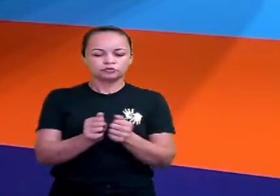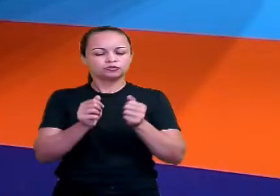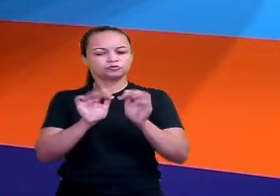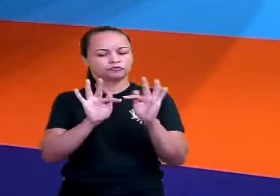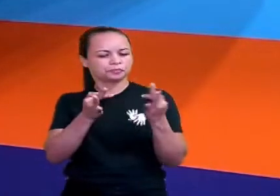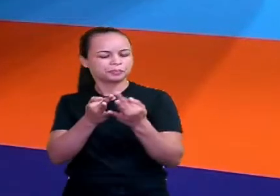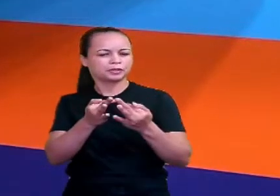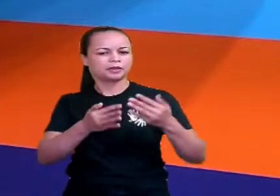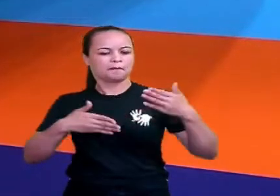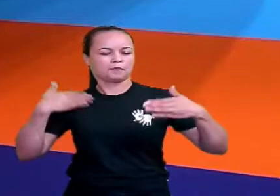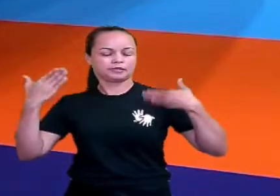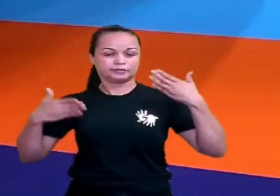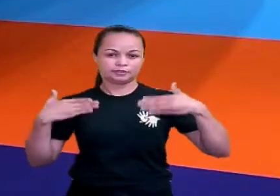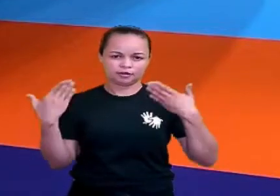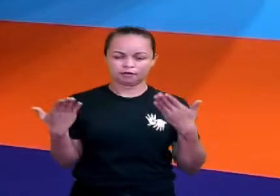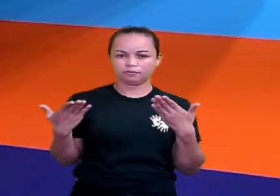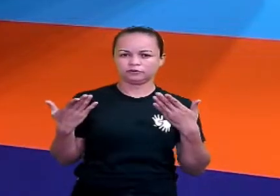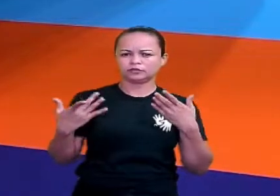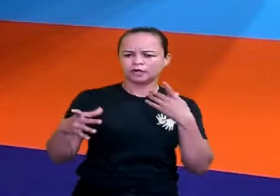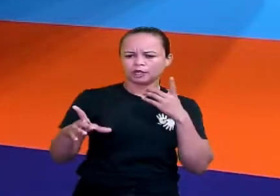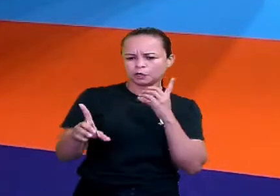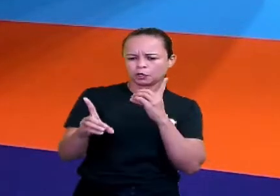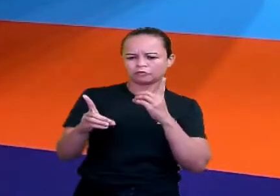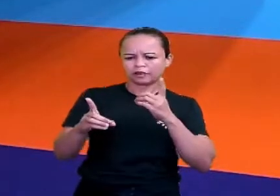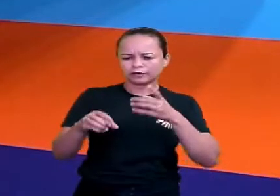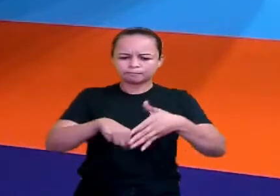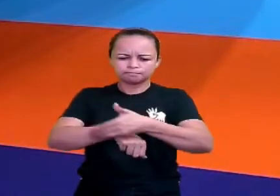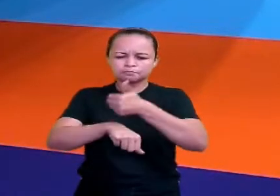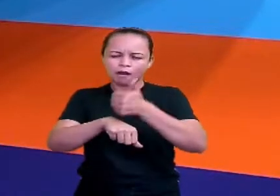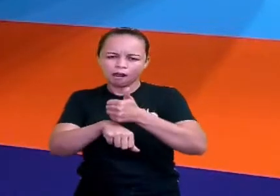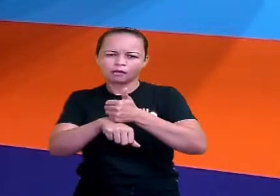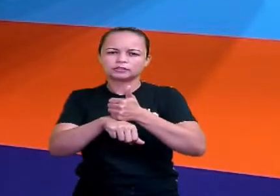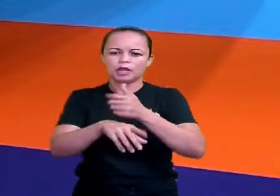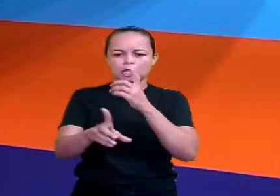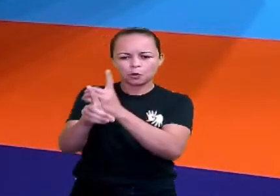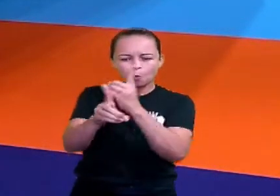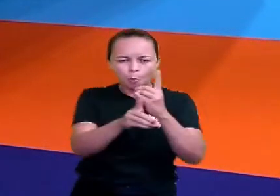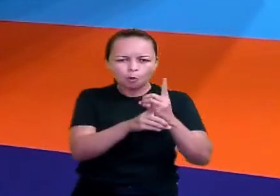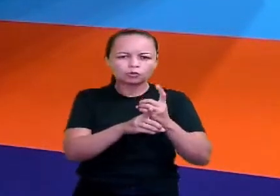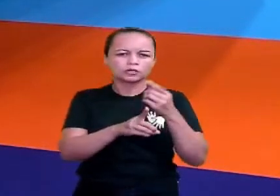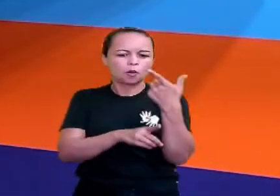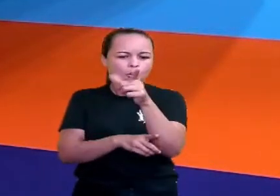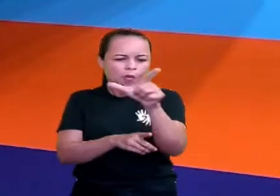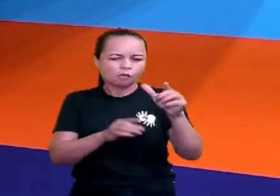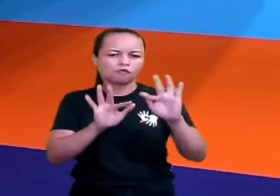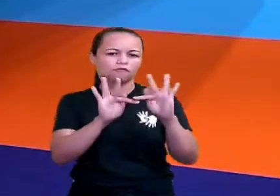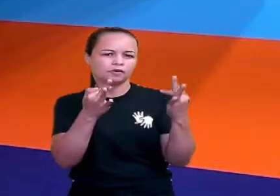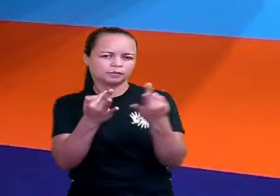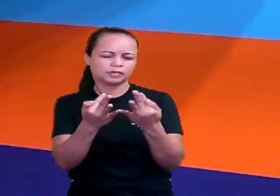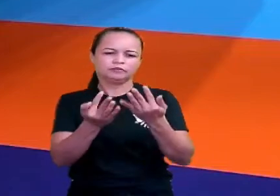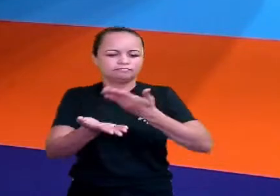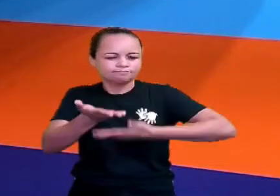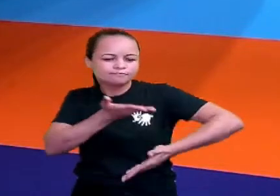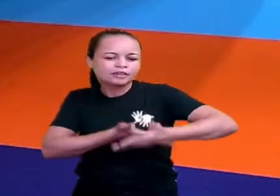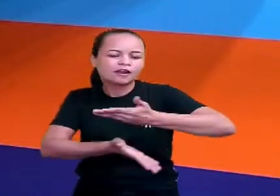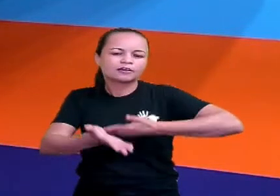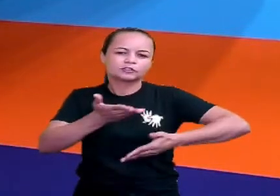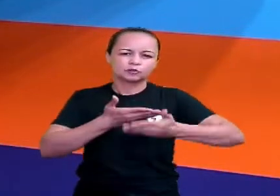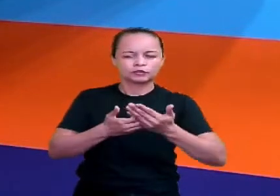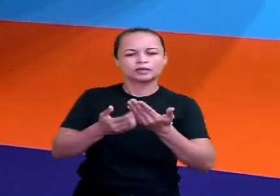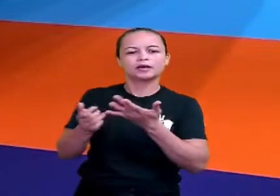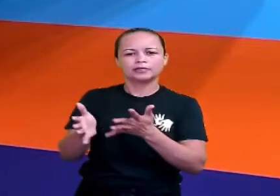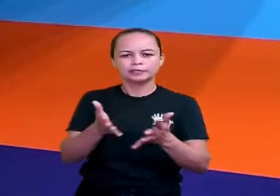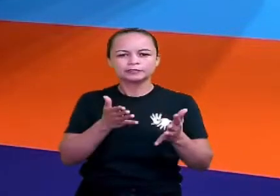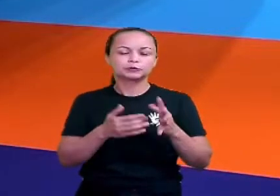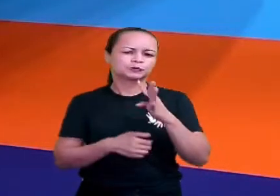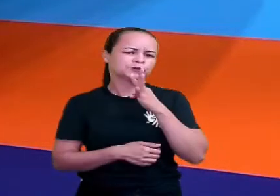praça, você encontra com outras famílias. E aí você acaba fazendo amizades, se relacionando, conhecendo. E um dia, quando